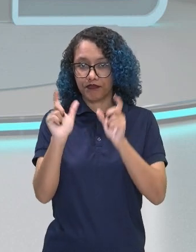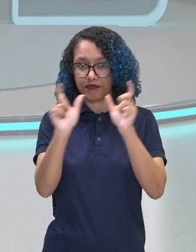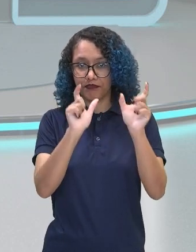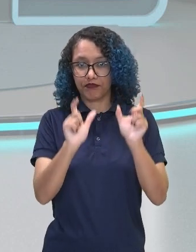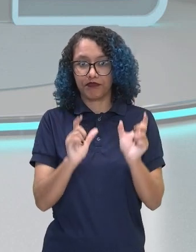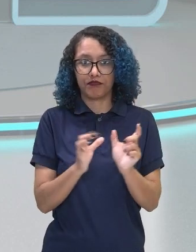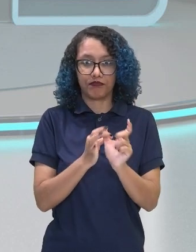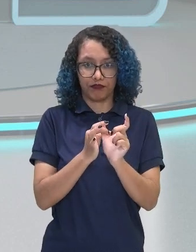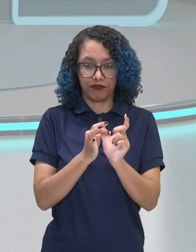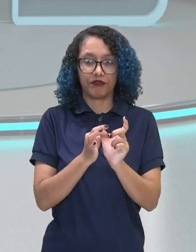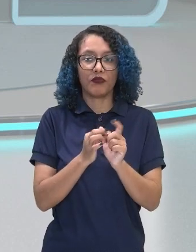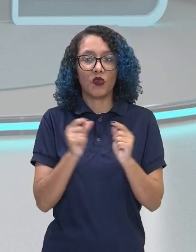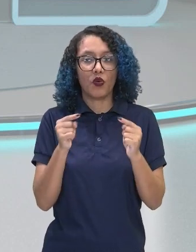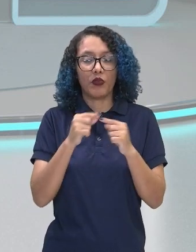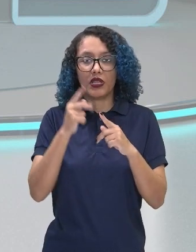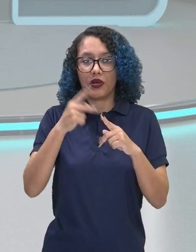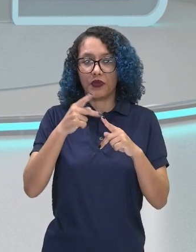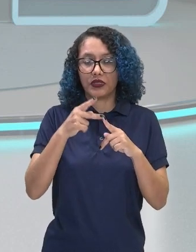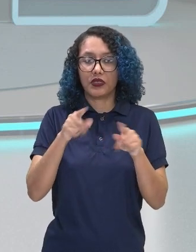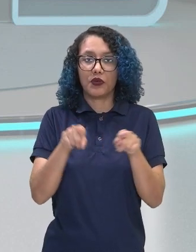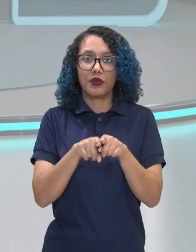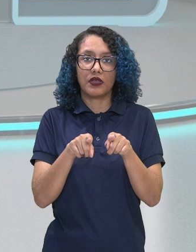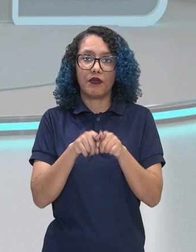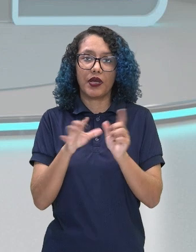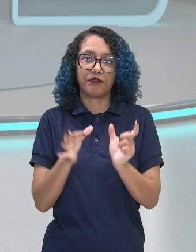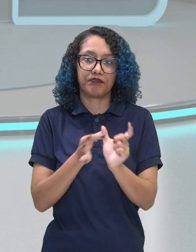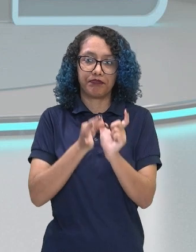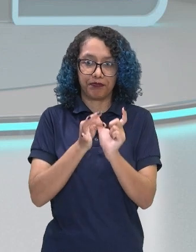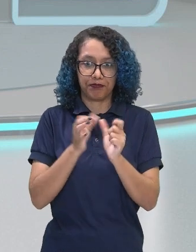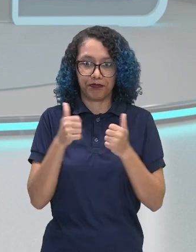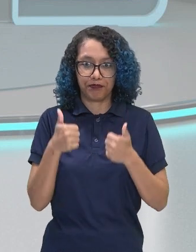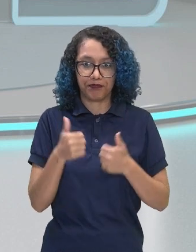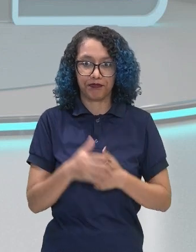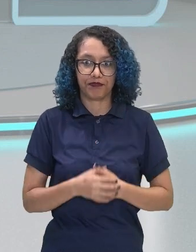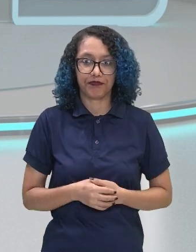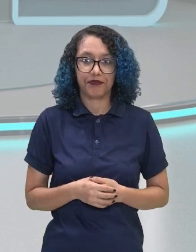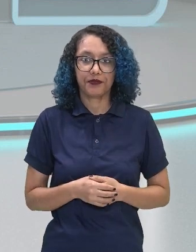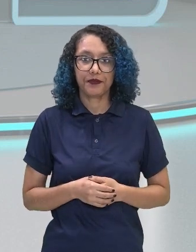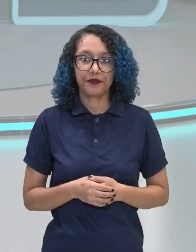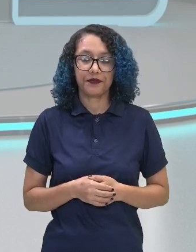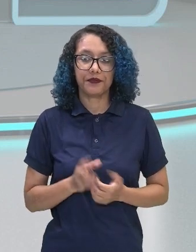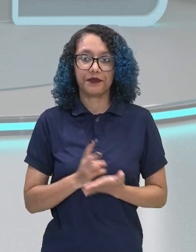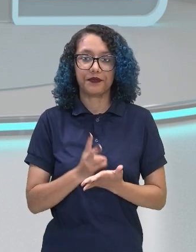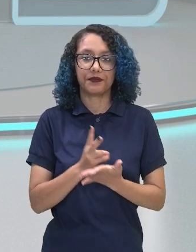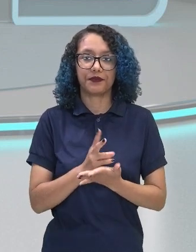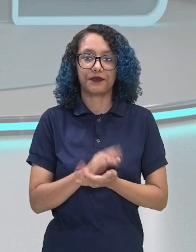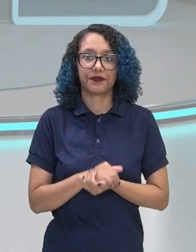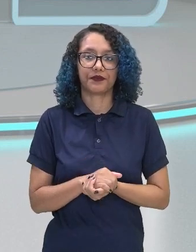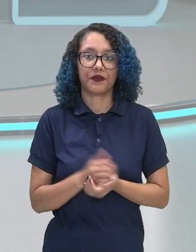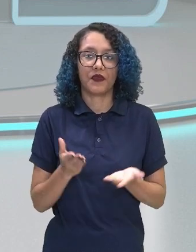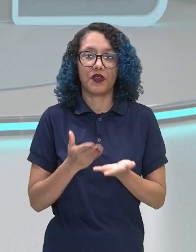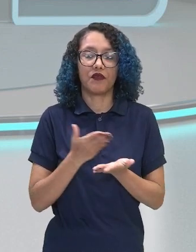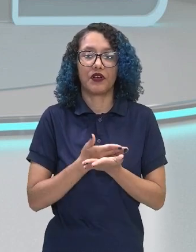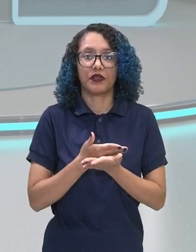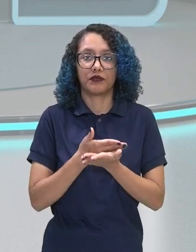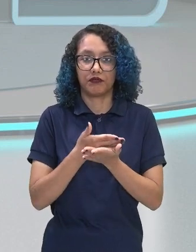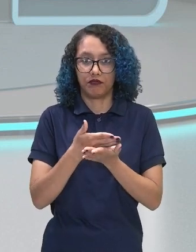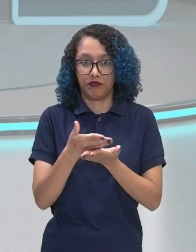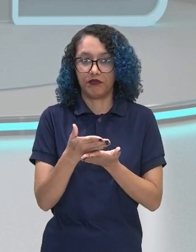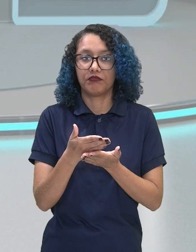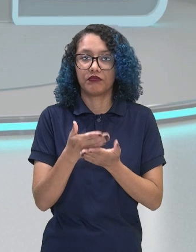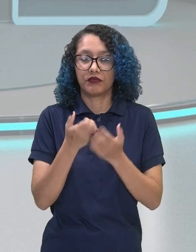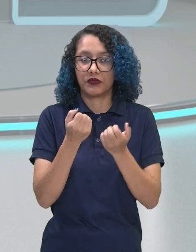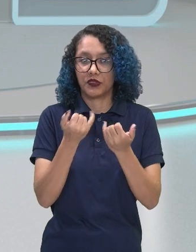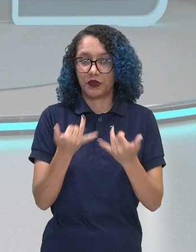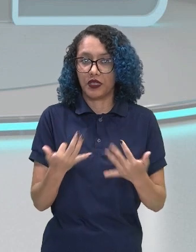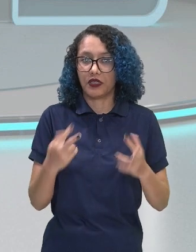Basicamente preposições e conjunções, tá certo? Vamos iniciar falando, então, de conjunções, que é uma classe gramatical